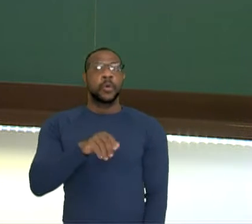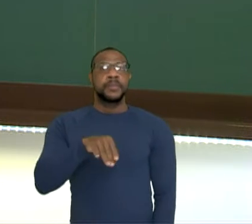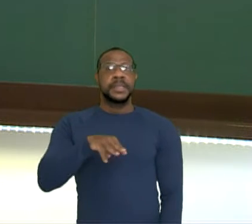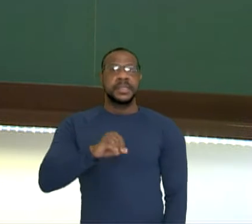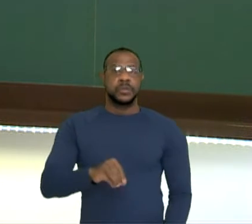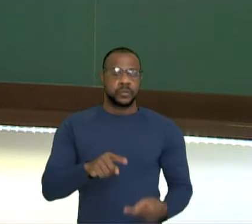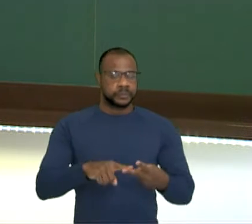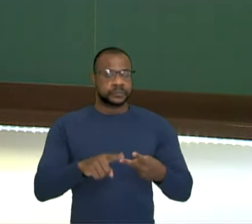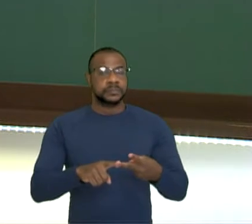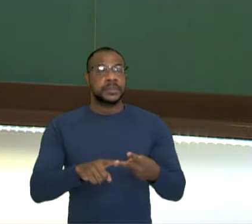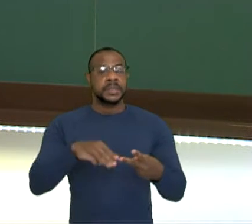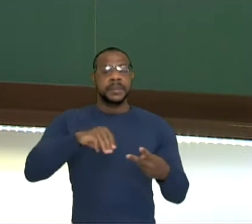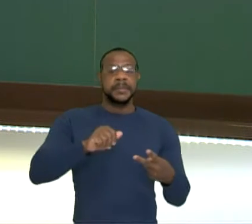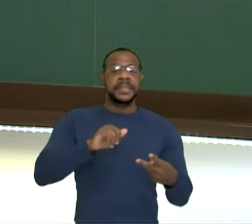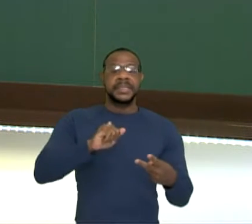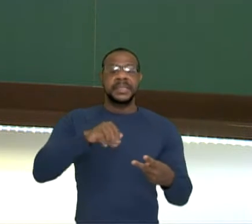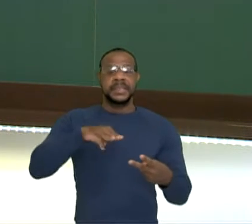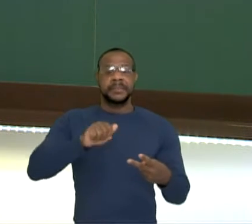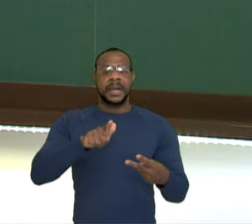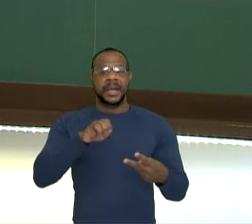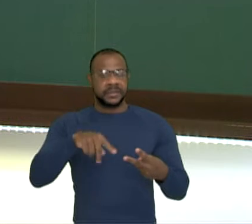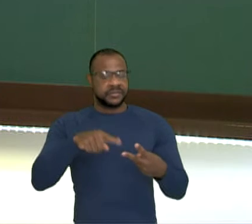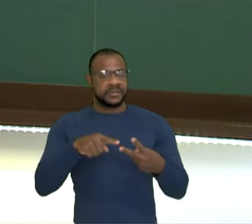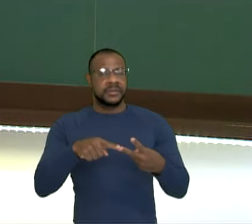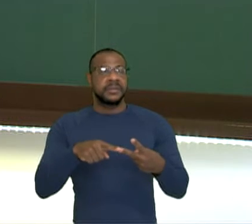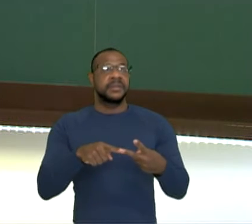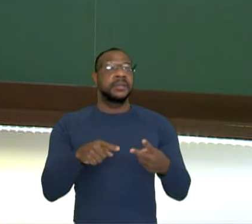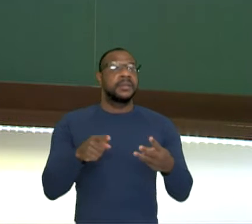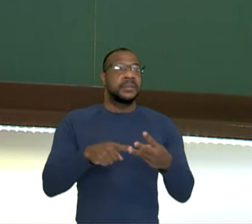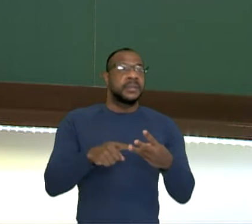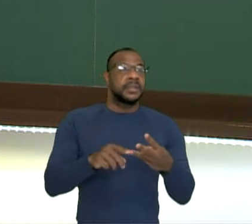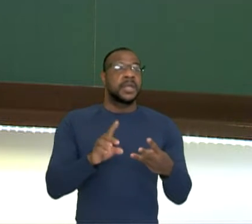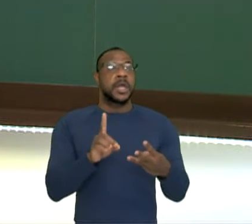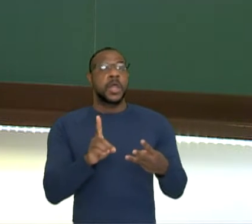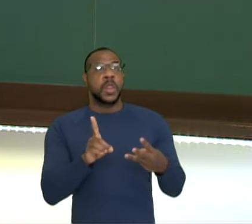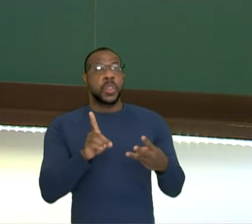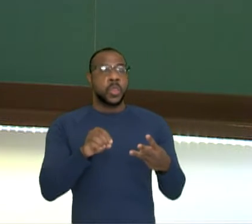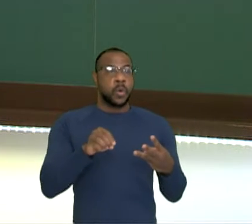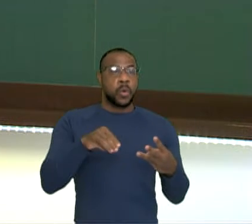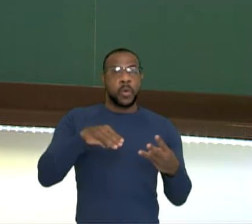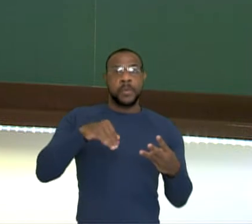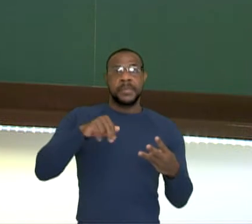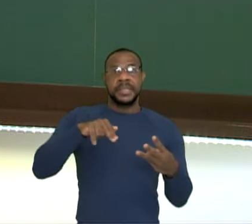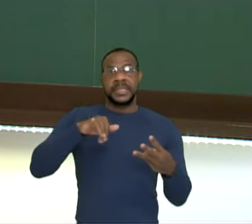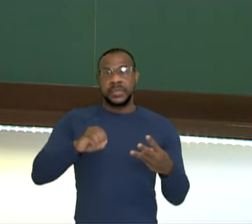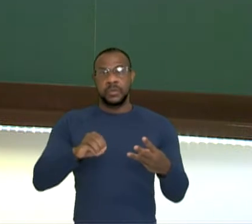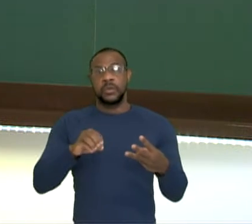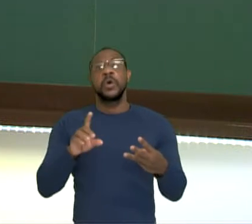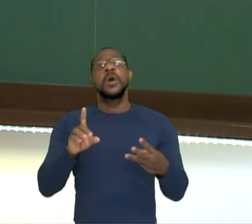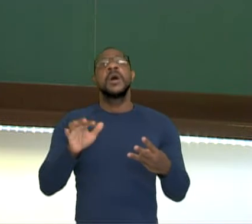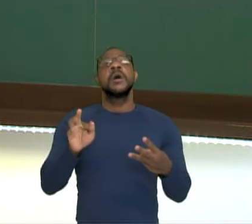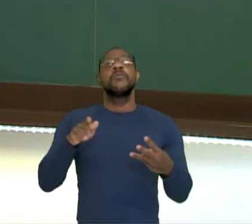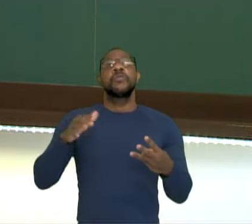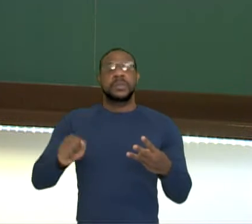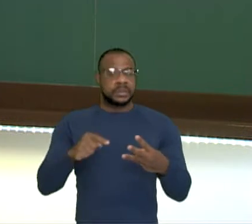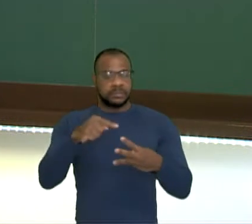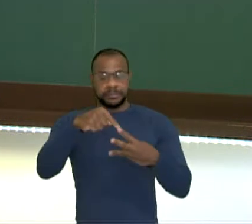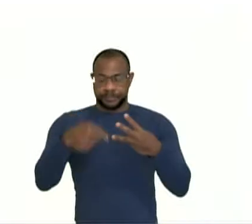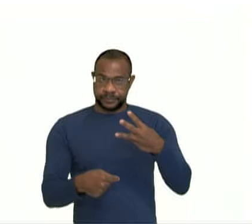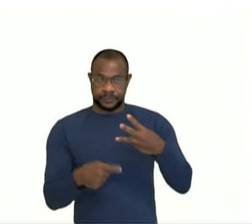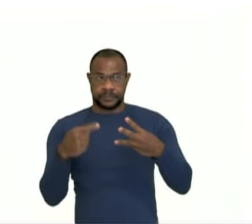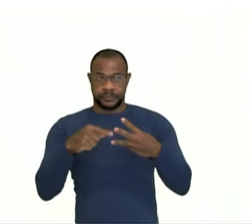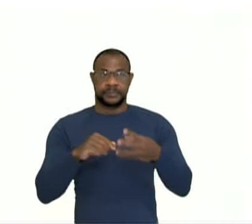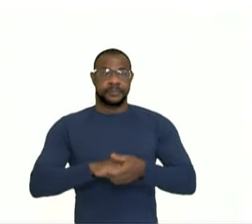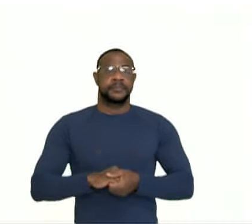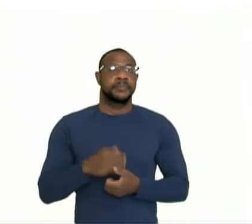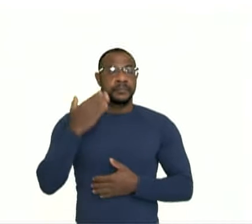imagem e o período da função. Então, a sugestão é que você use, né, reveja o gráfico que a gente acabou de fazer da função